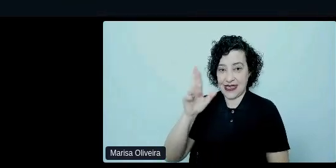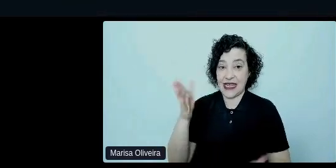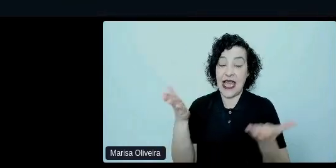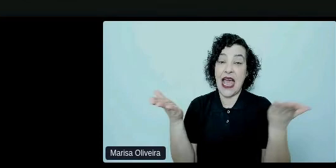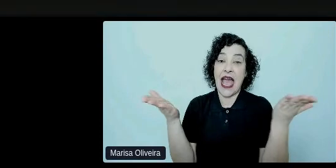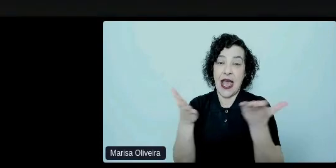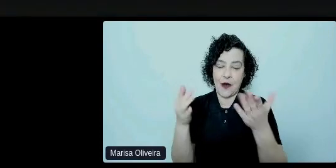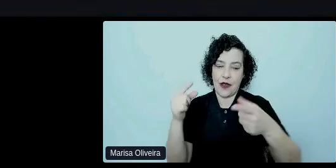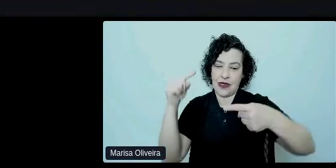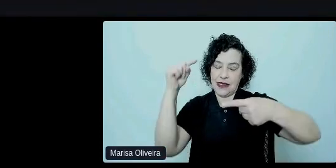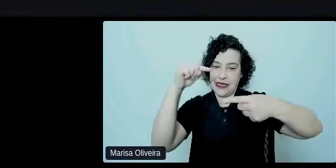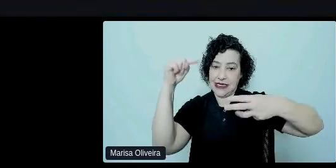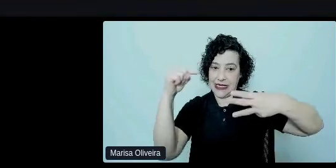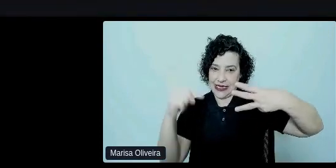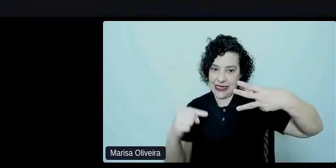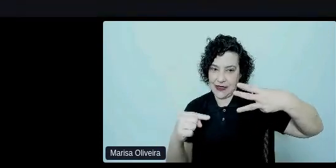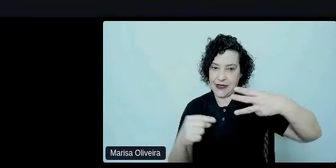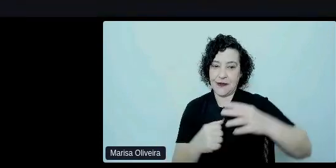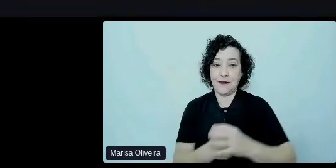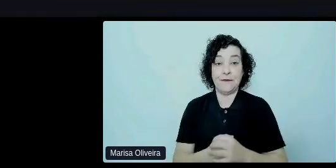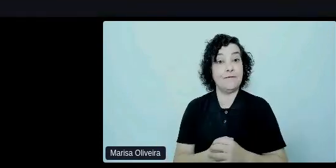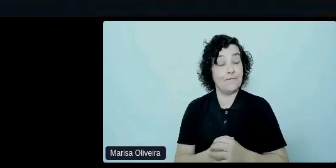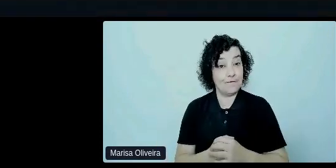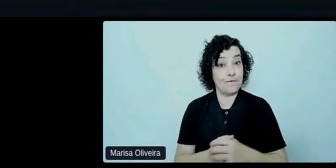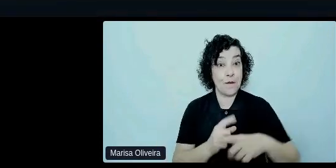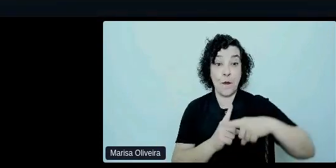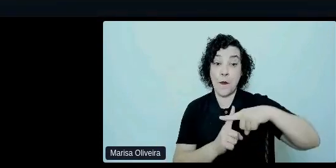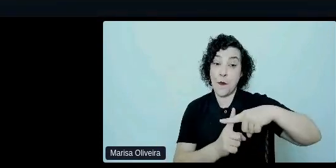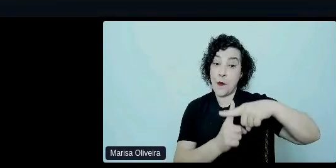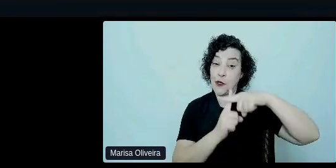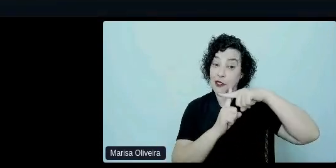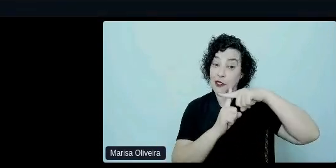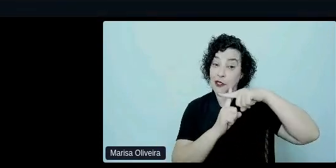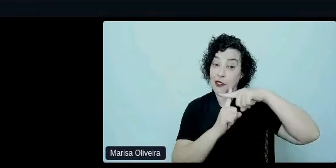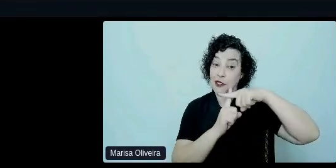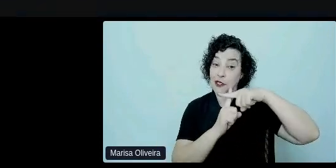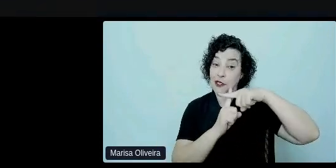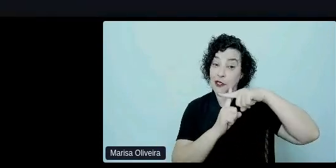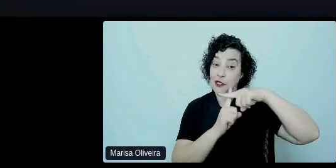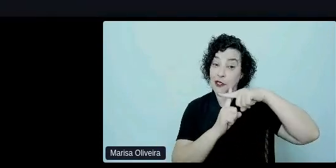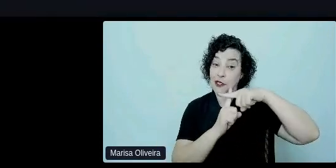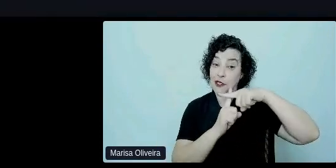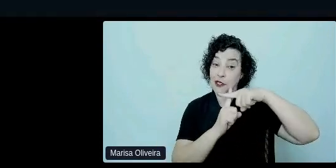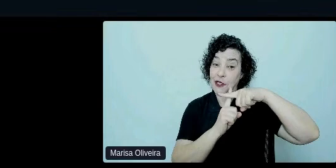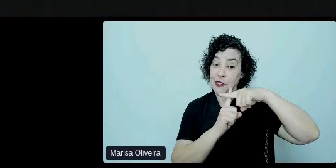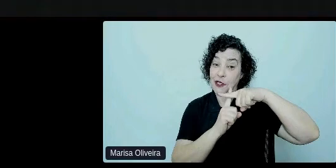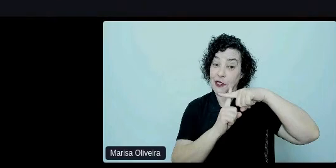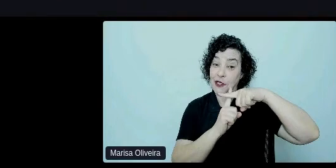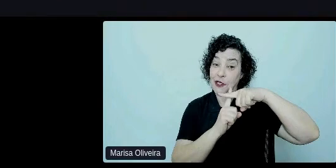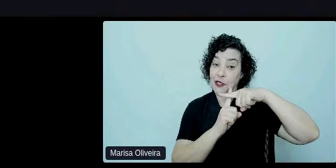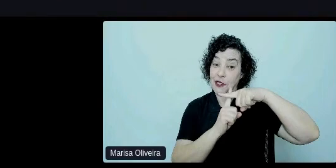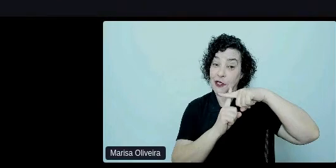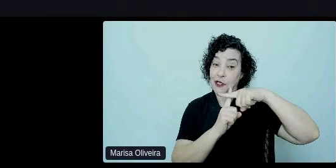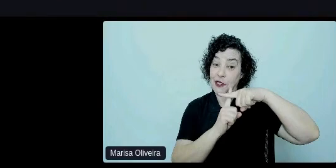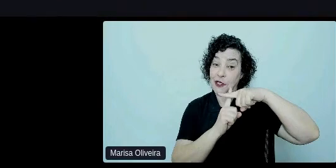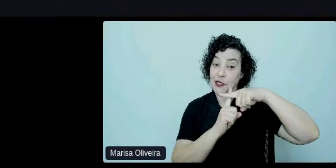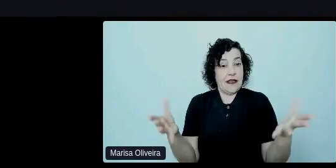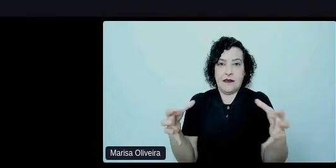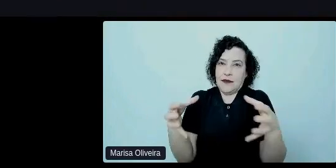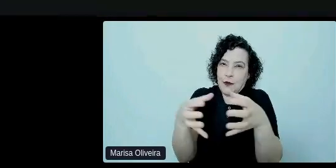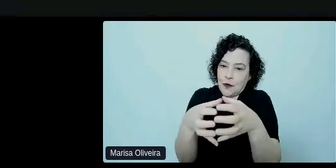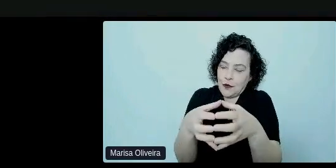pontos, que seria o lado positivo de trazer, de ter um time